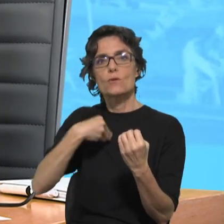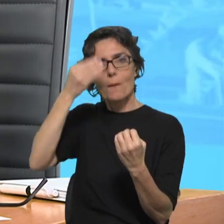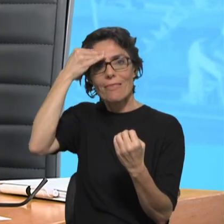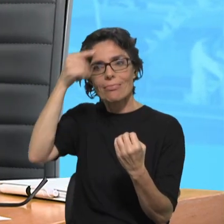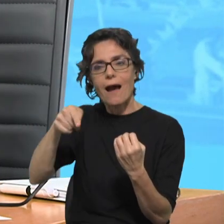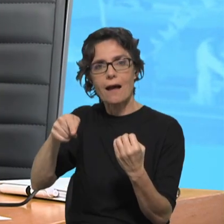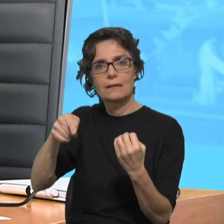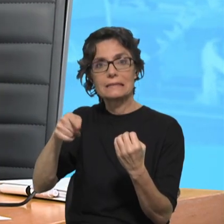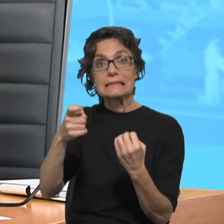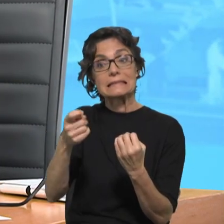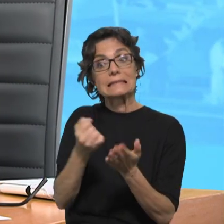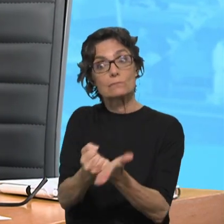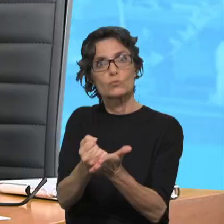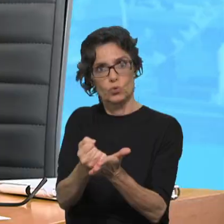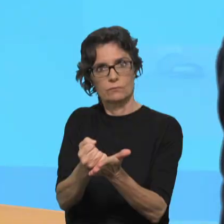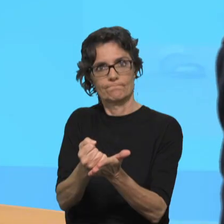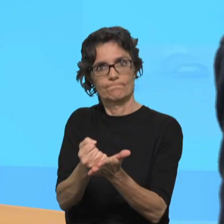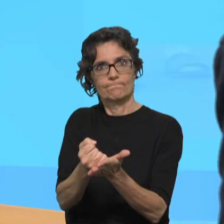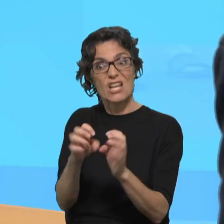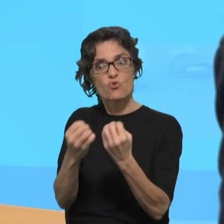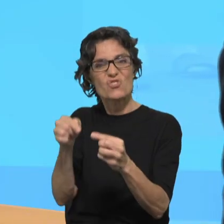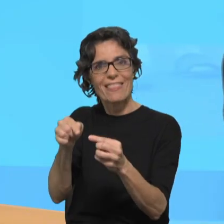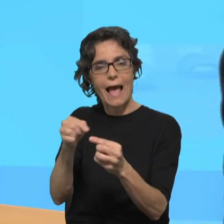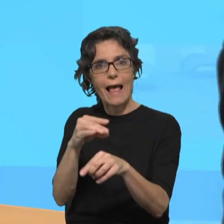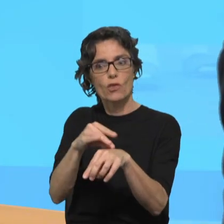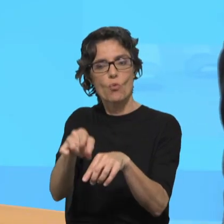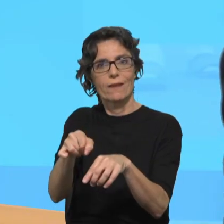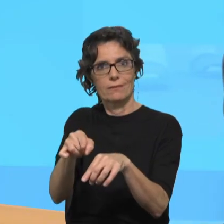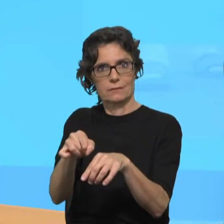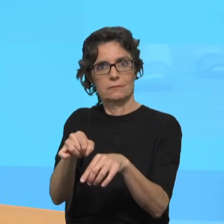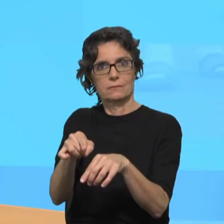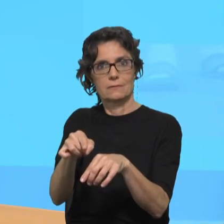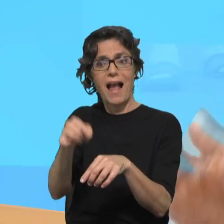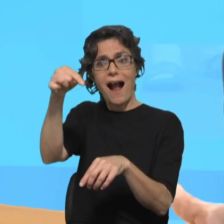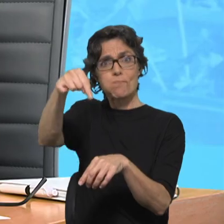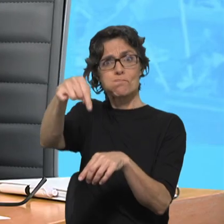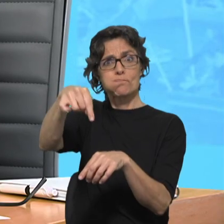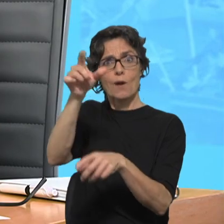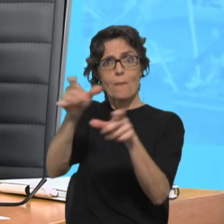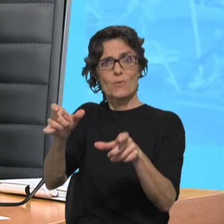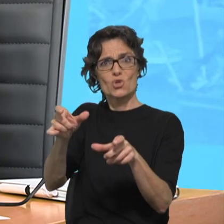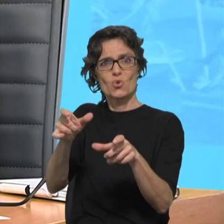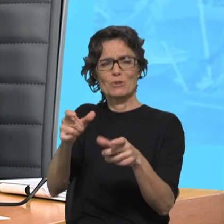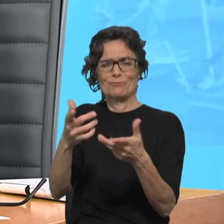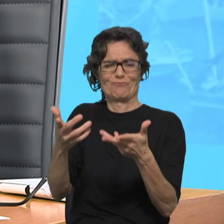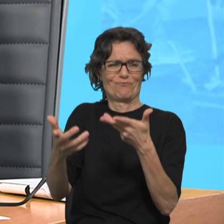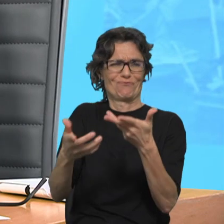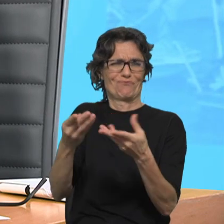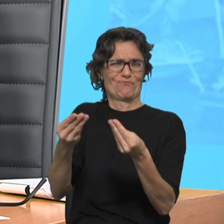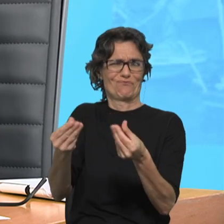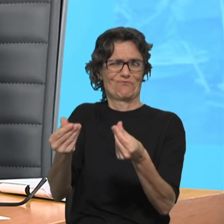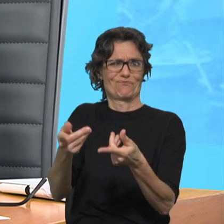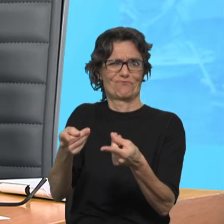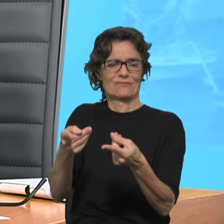precisa de um grande apoio. E, efetivamente, há pessoas que são perversas. E essas pessoas